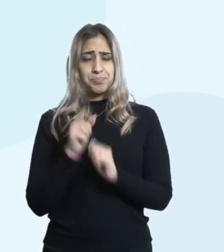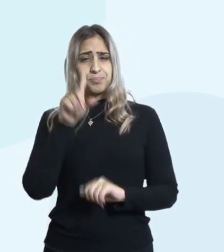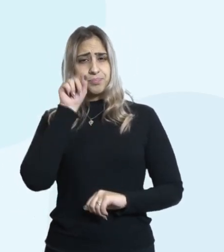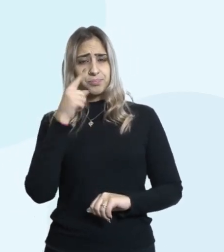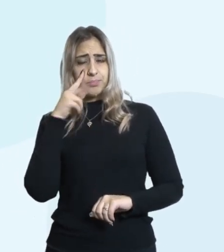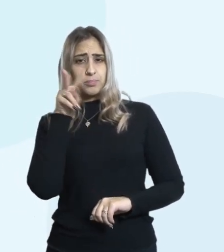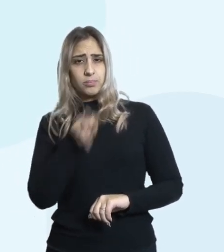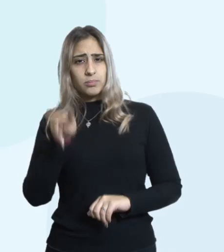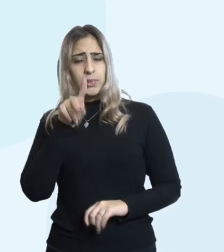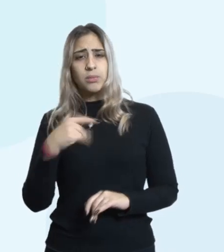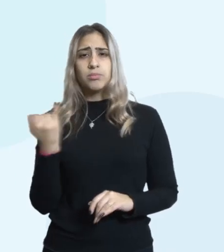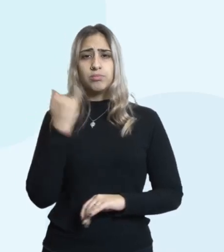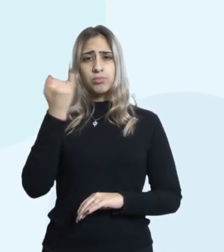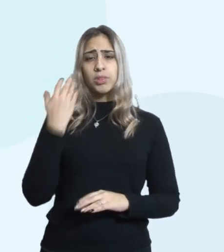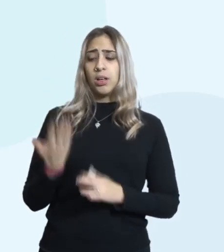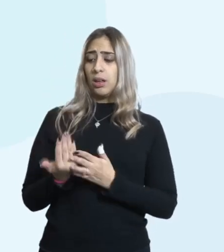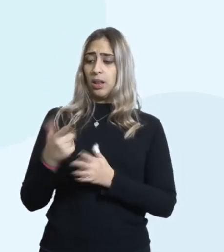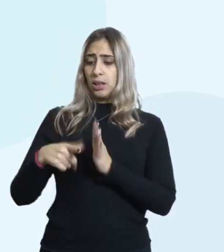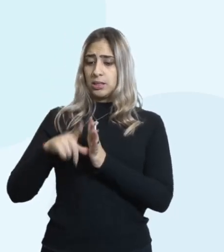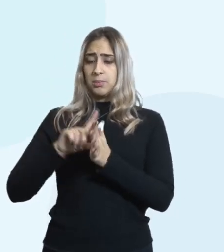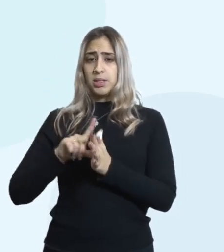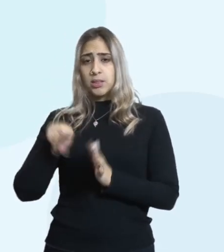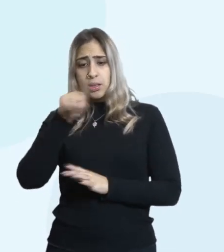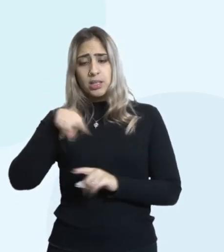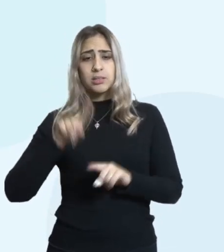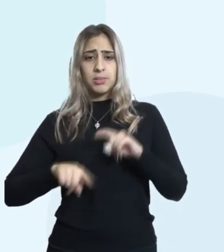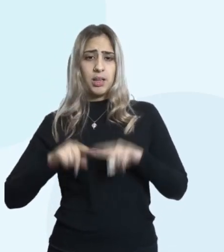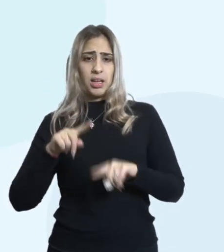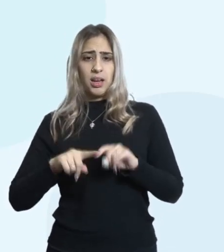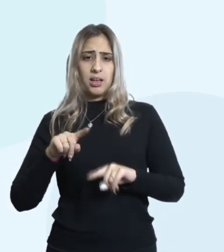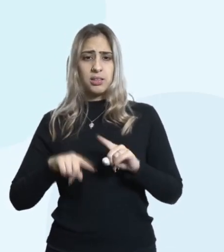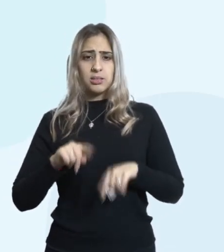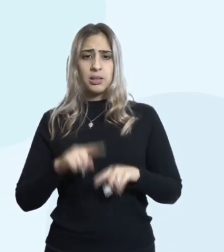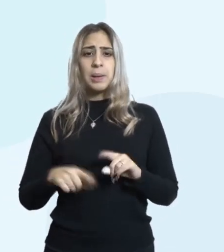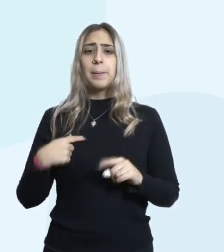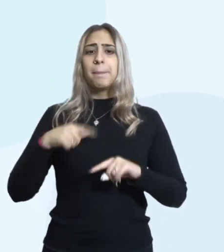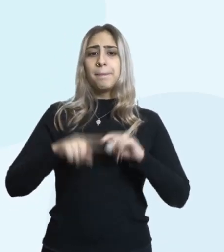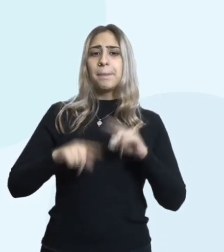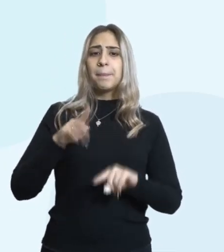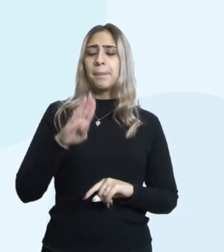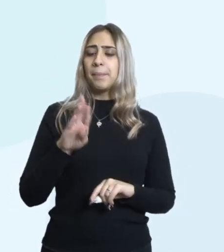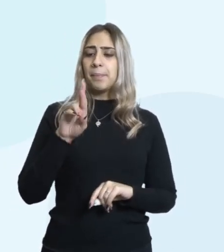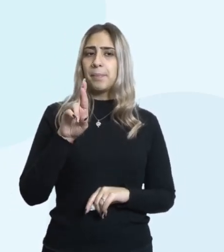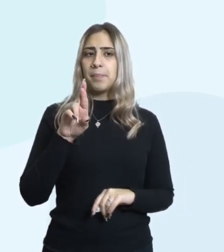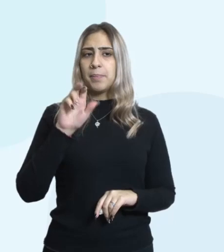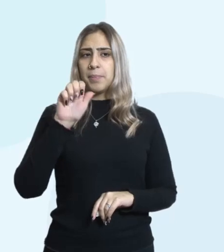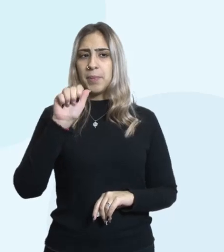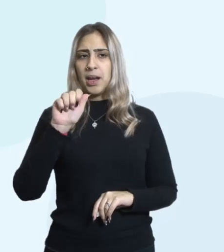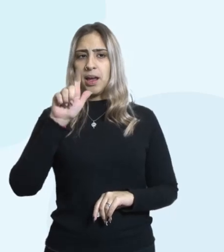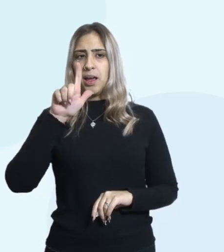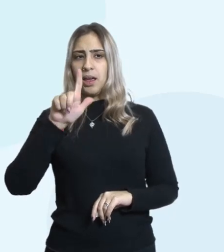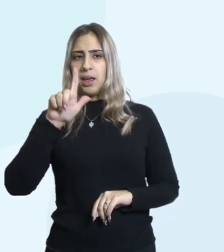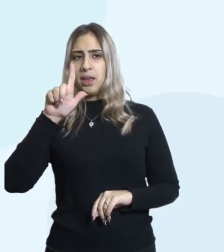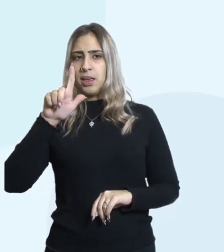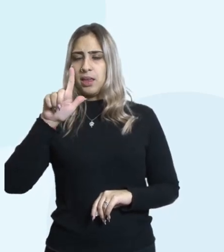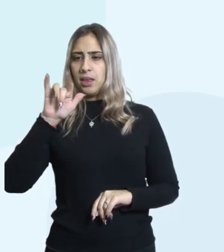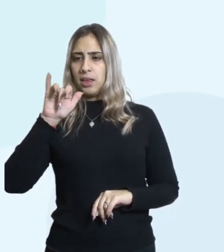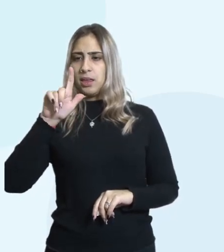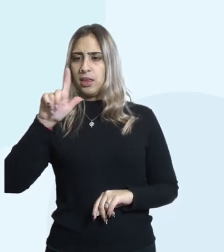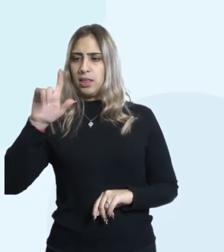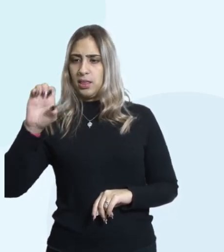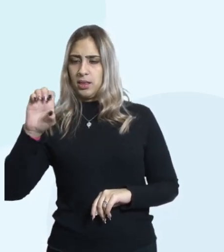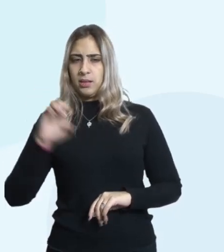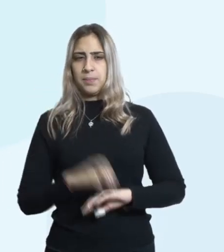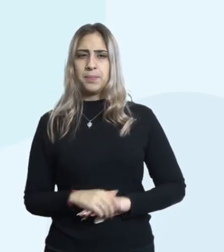muito importante a antecipação destes materiais, seja o material em braille, se é um trabalho com mapas, que tenha